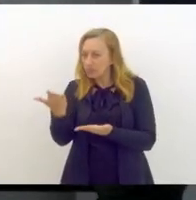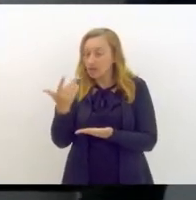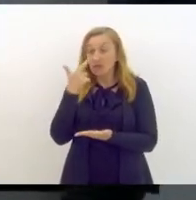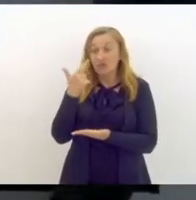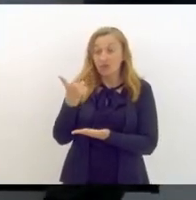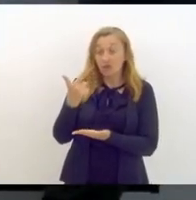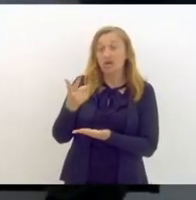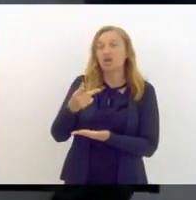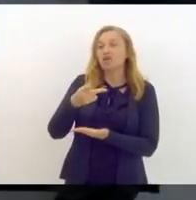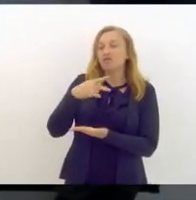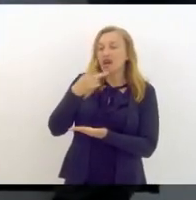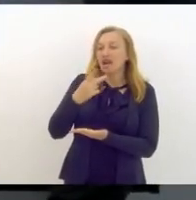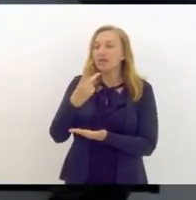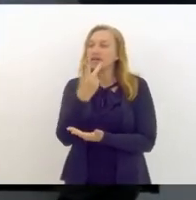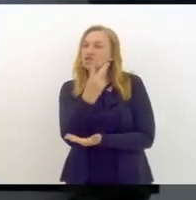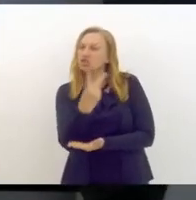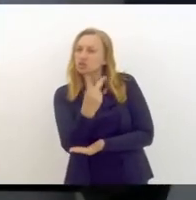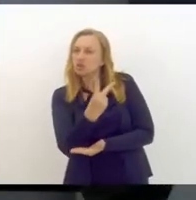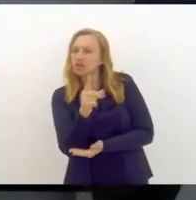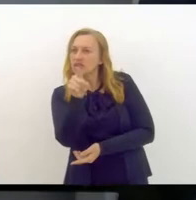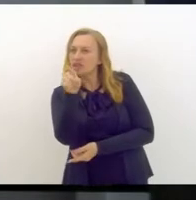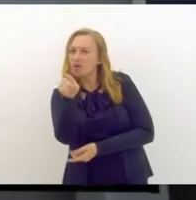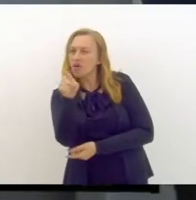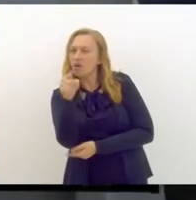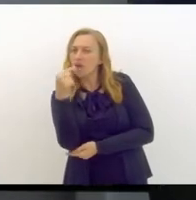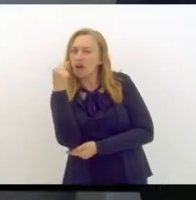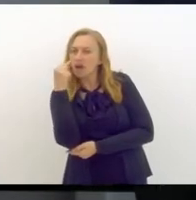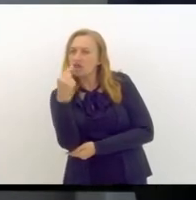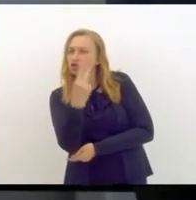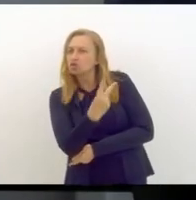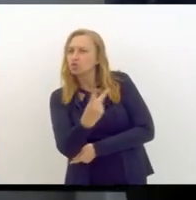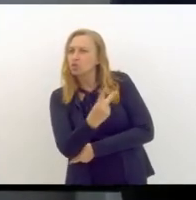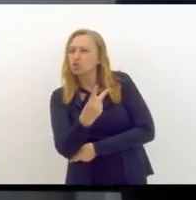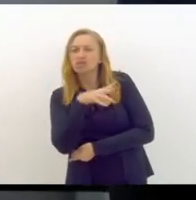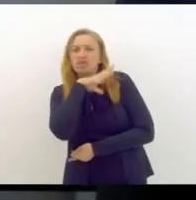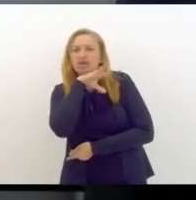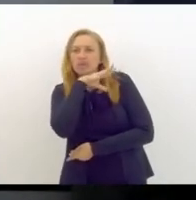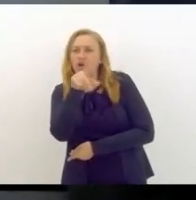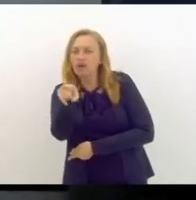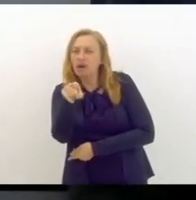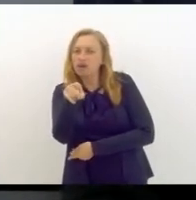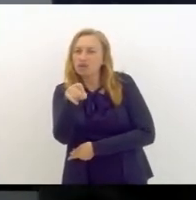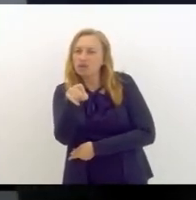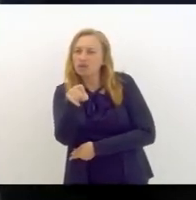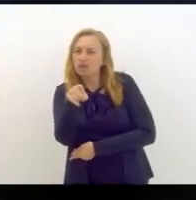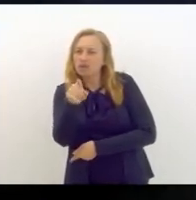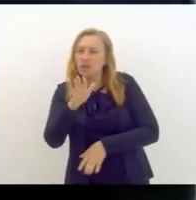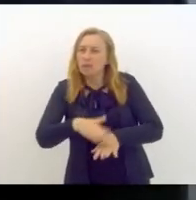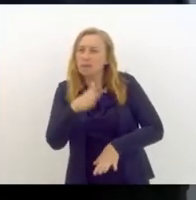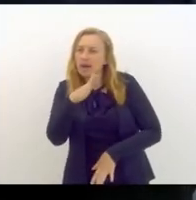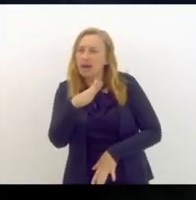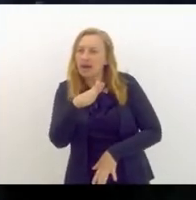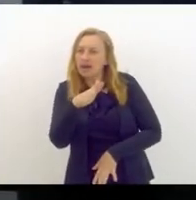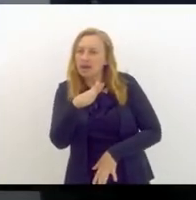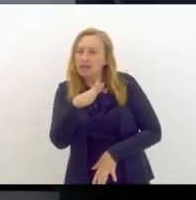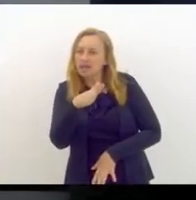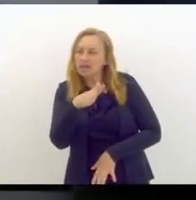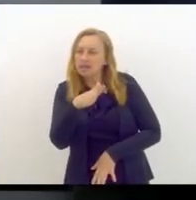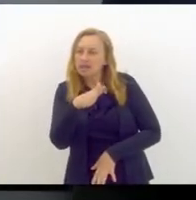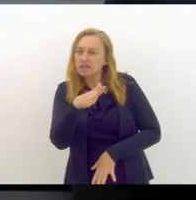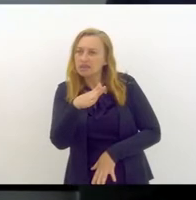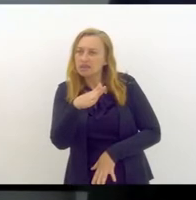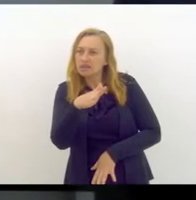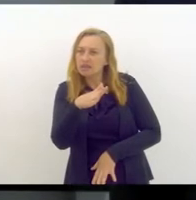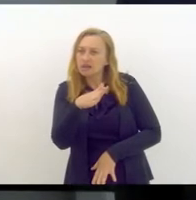falar para vocês desses dois carinhas aqui, ó. As duas espécies estão entre as 10 espécies mais ameaçadas do estado do Rio de Janeiro,